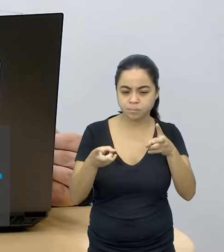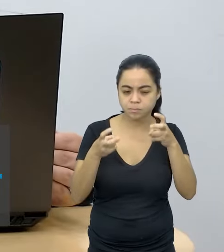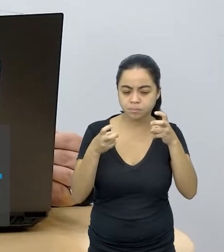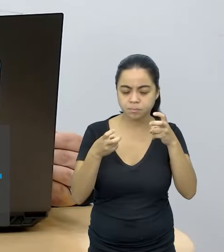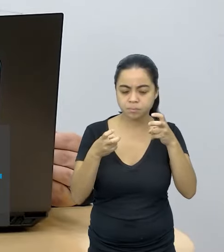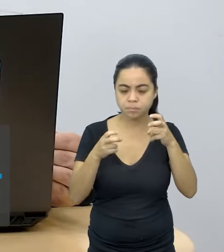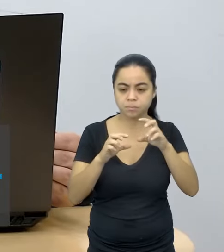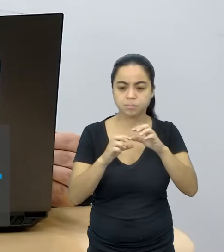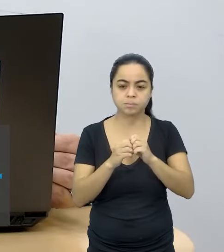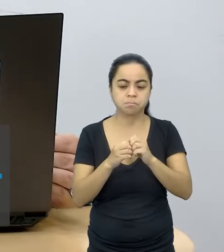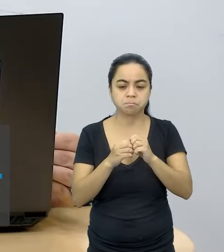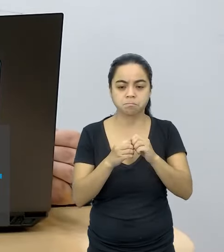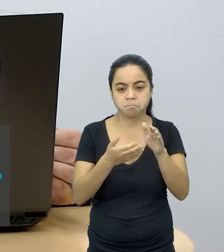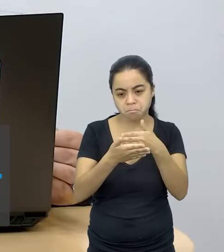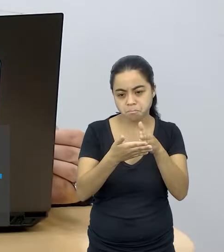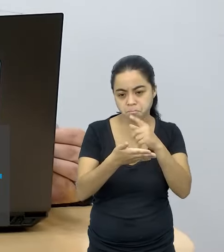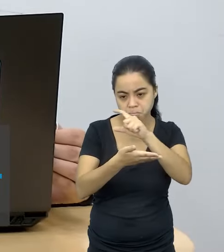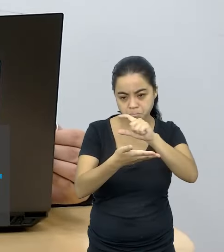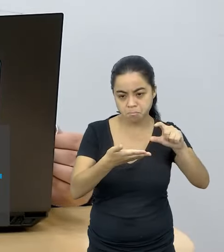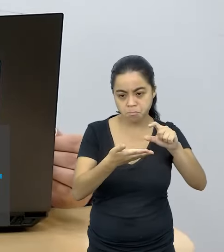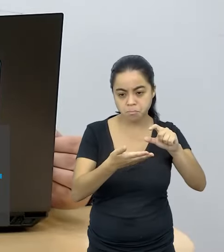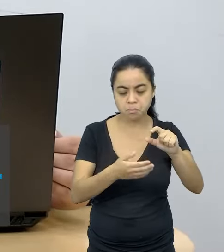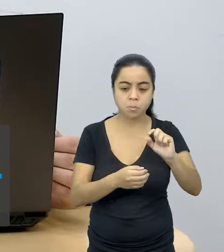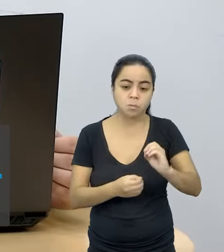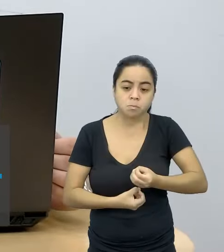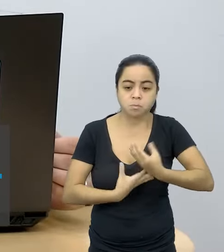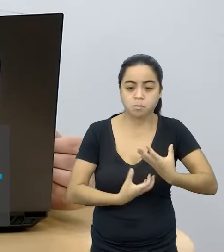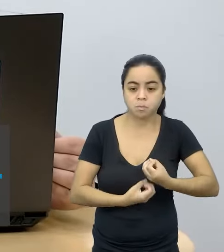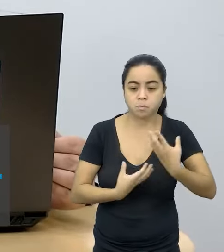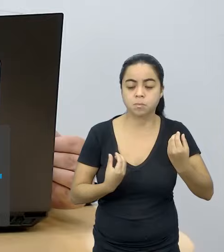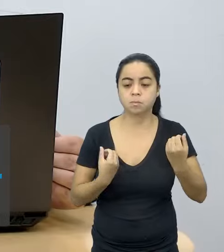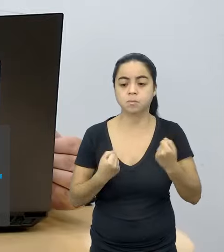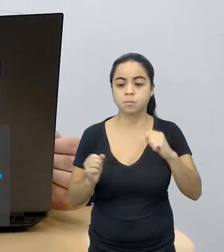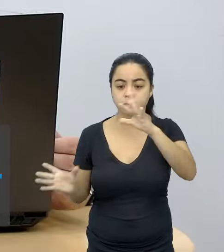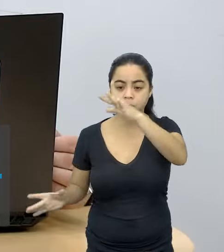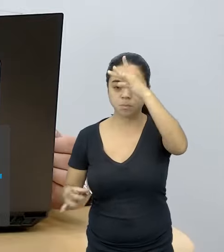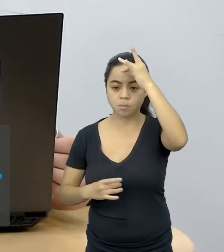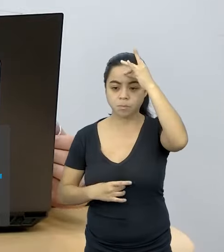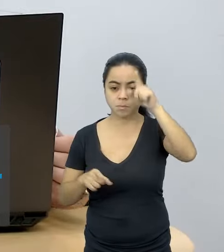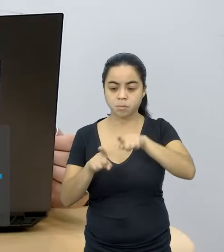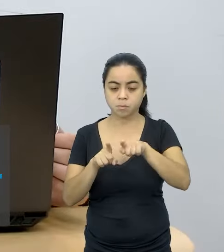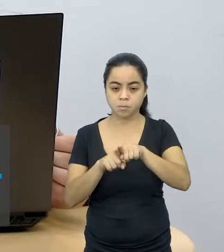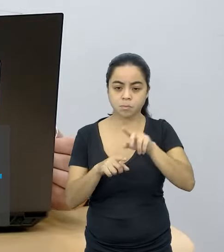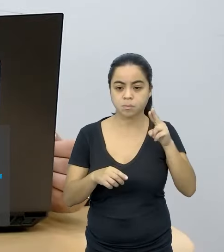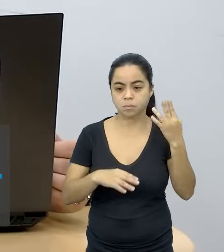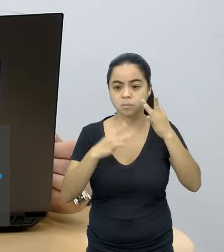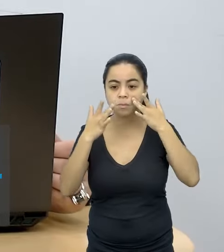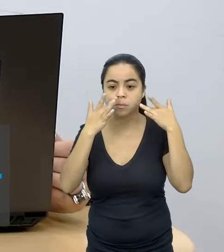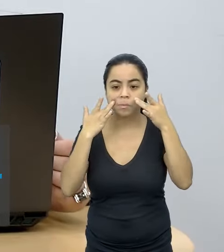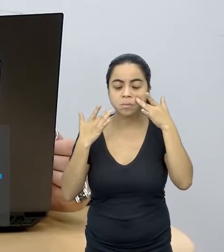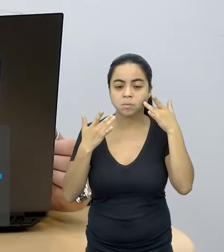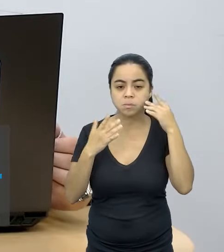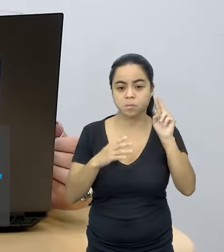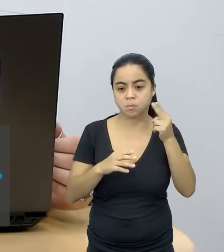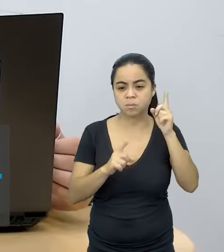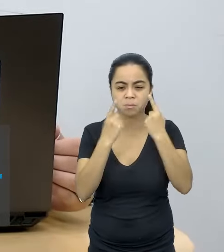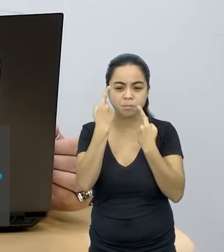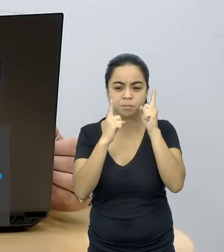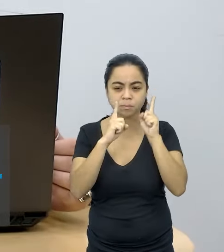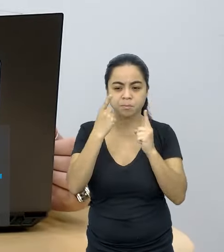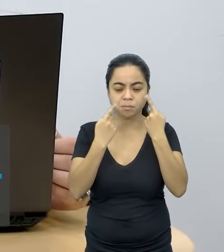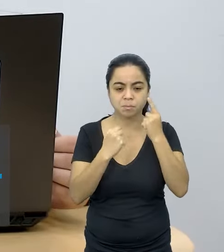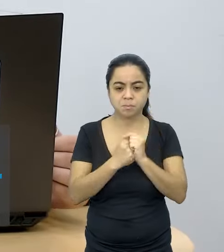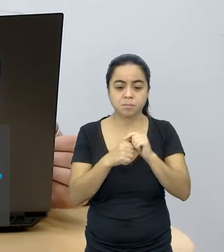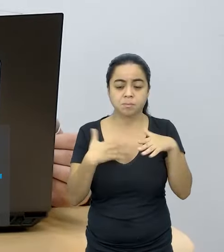aí ele pode fazer uma expressão, ou dança, ou uma performance, ou um teatro, ou uma mímica, né? Então aí o